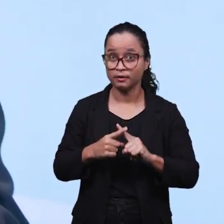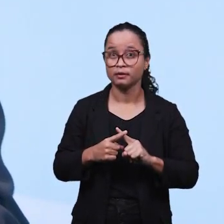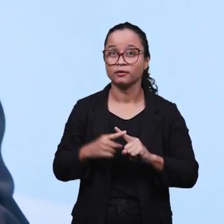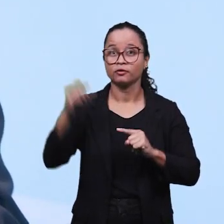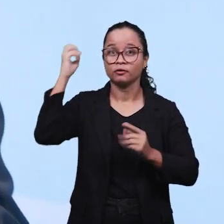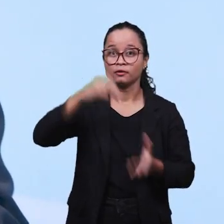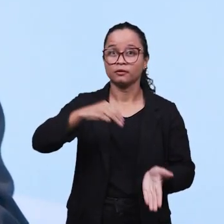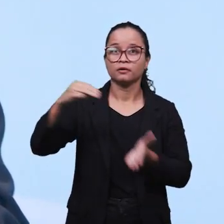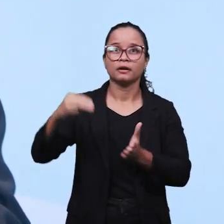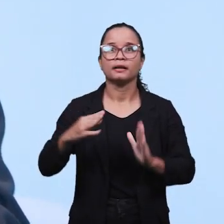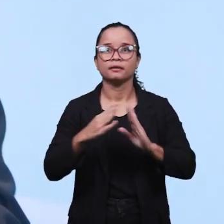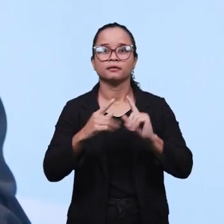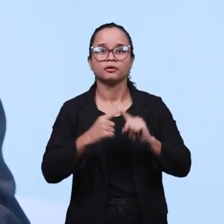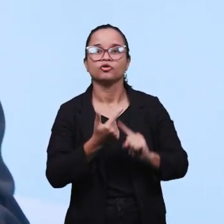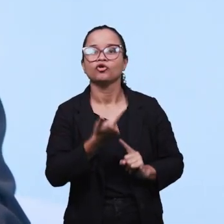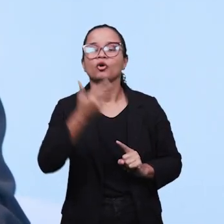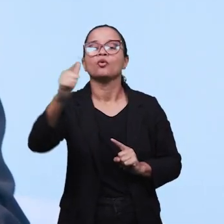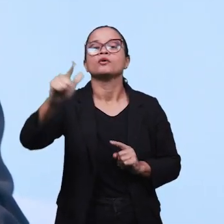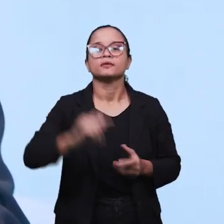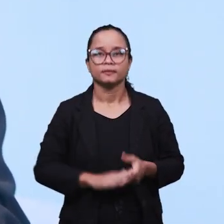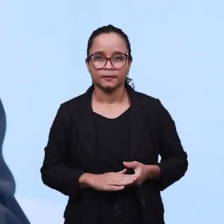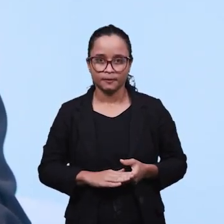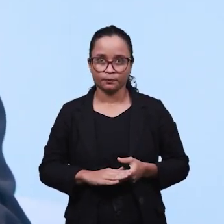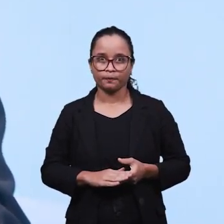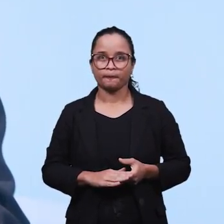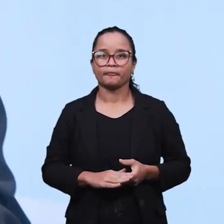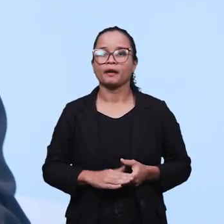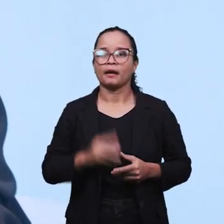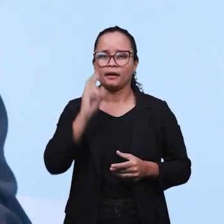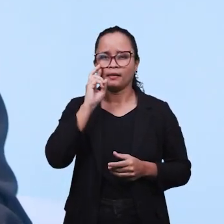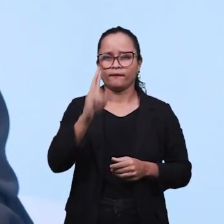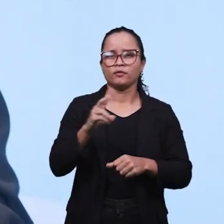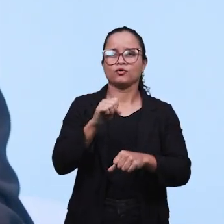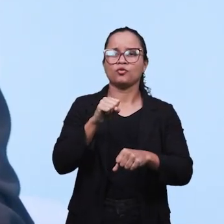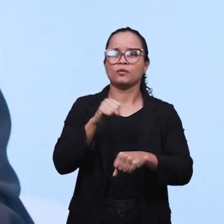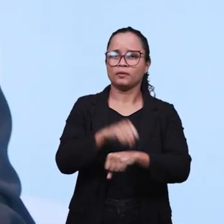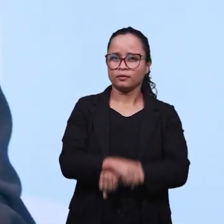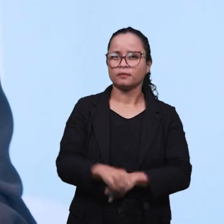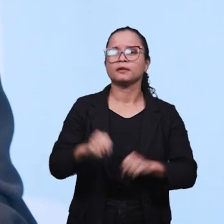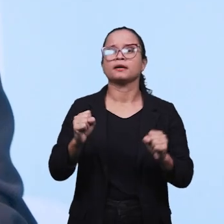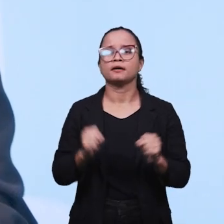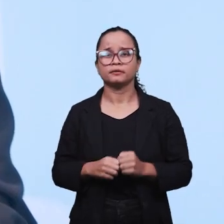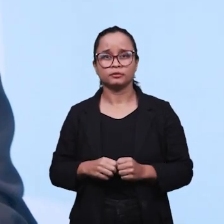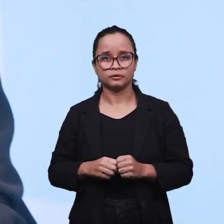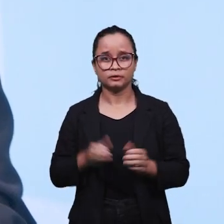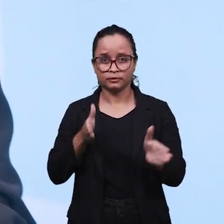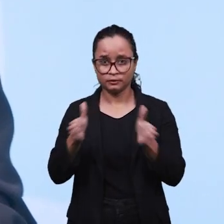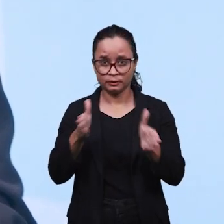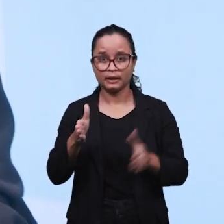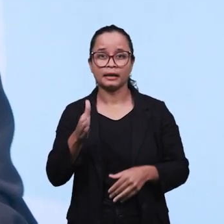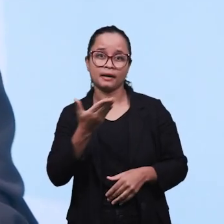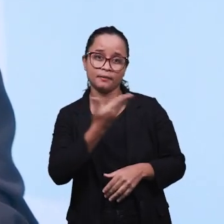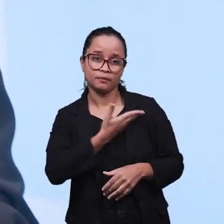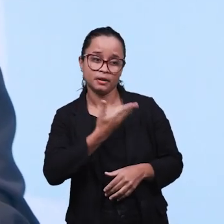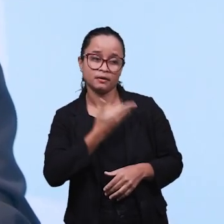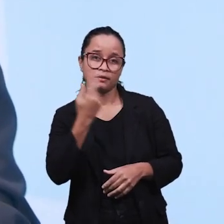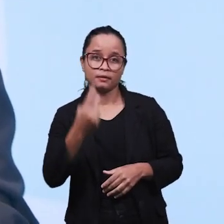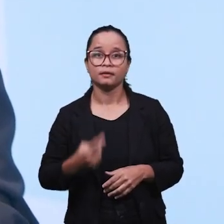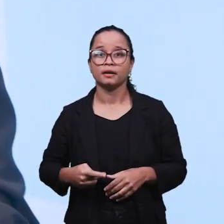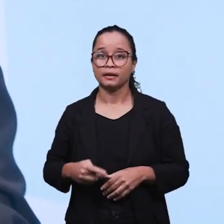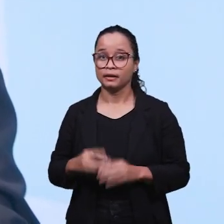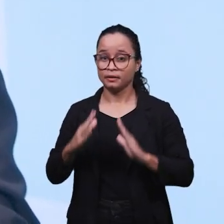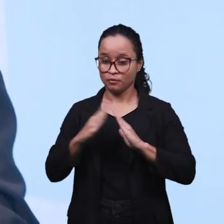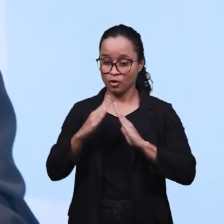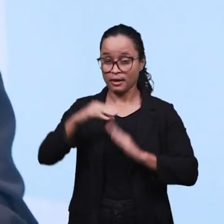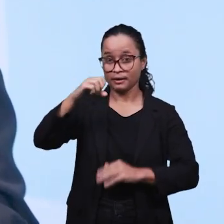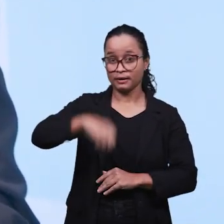outra igreja evangélica. Ela viu o seminário de acessibilidade e ela tem uma pessoa amiga dela que mora aqui em Vila